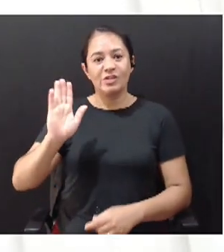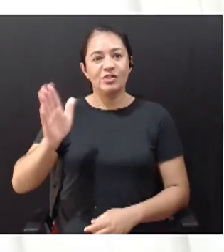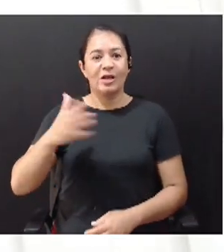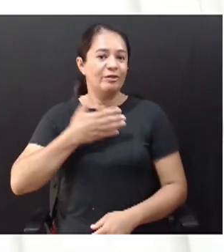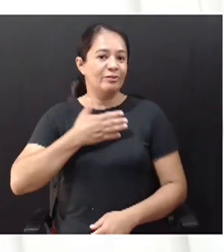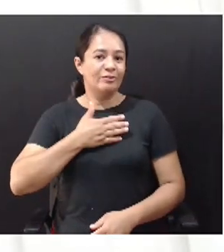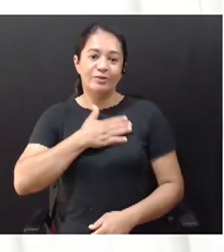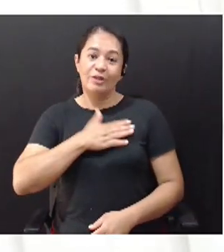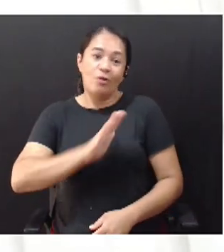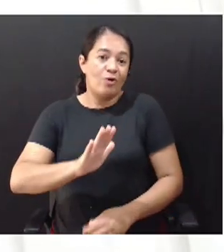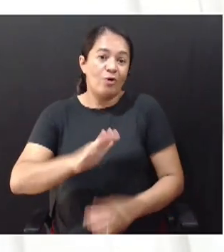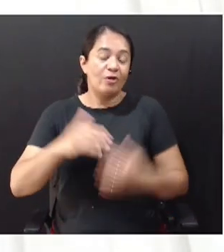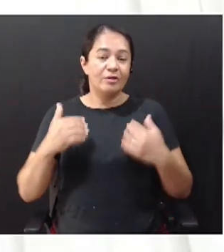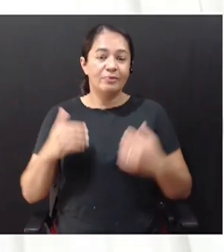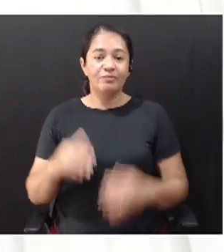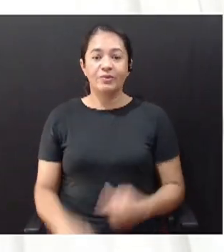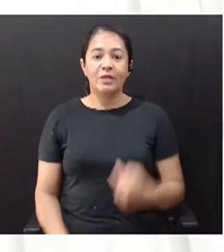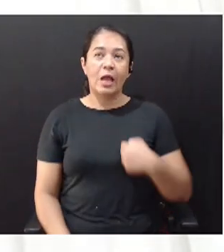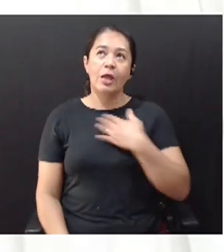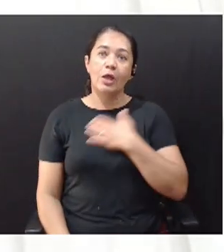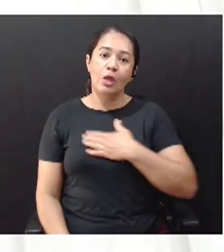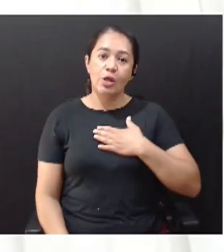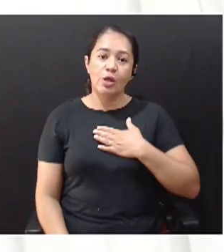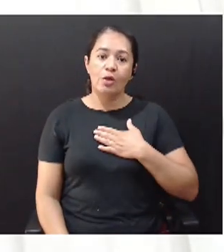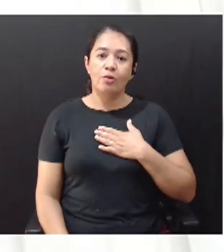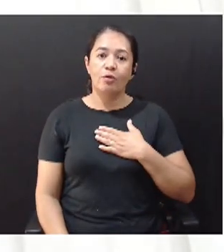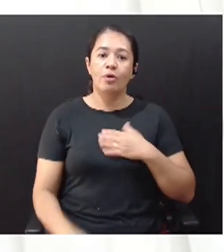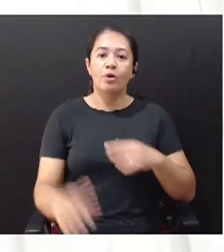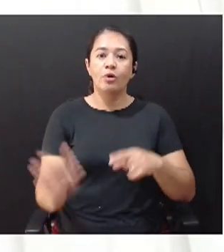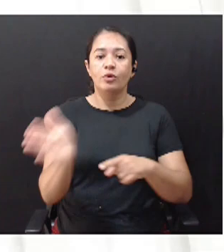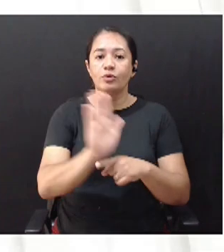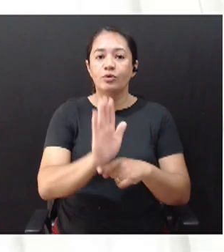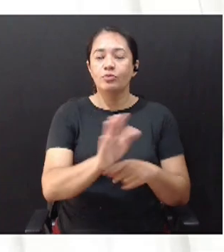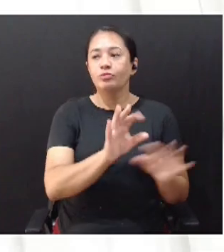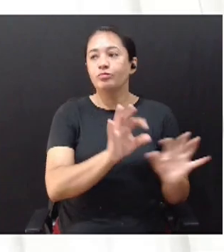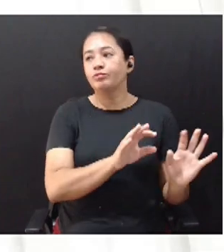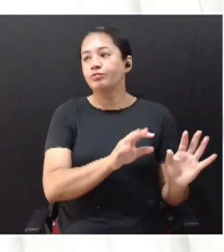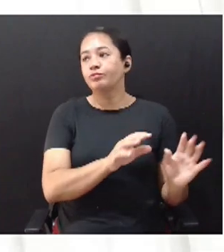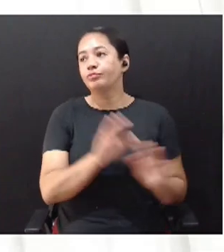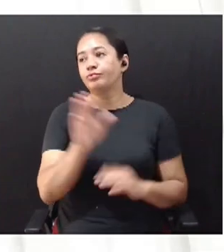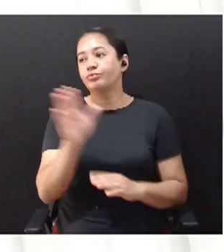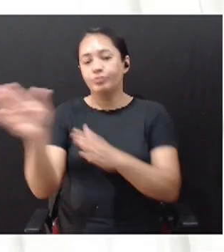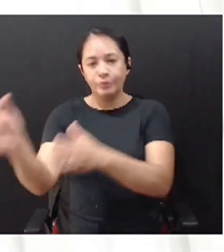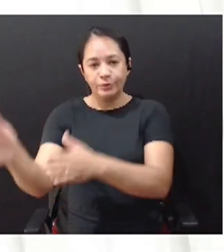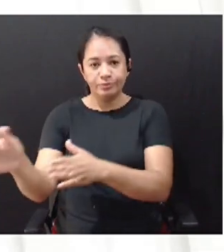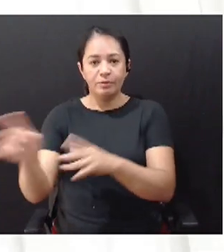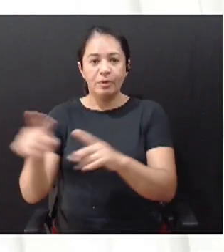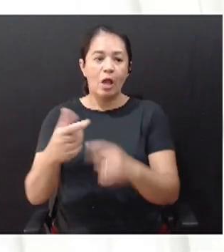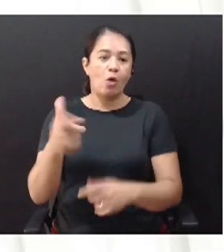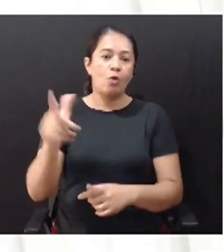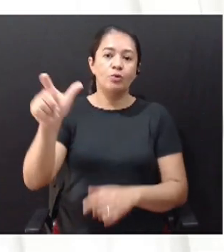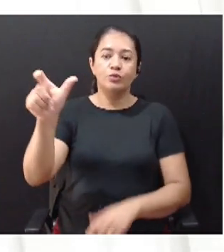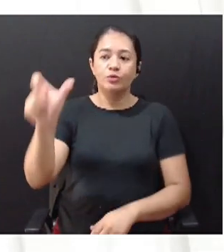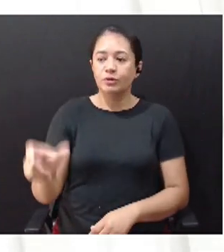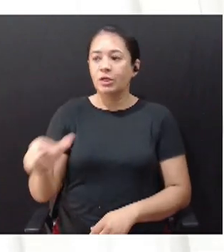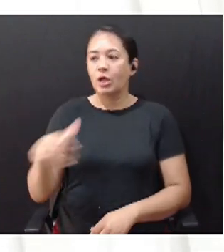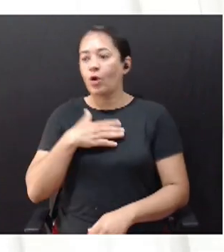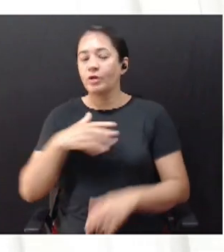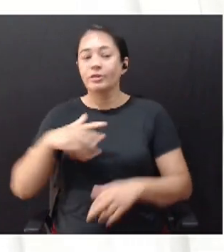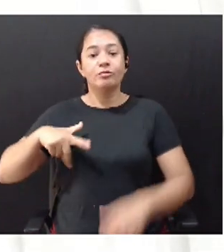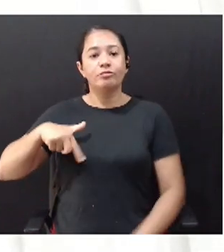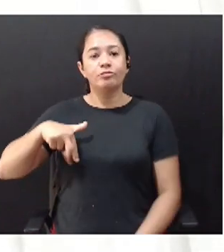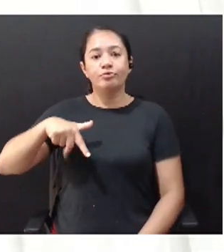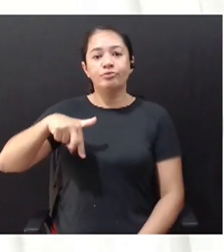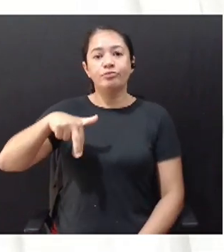pessoas que falam, eu gosto de ir ao cinema. A outra gosta de fazer uma caminhada, né, ao